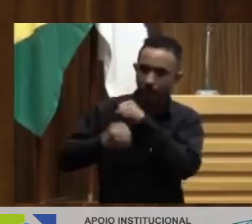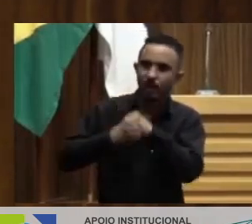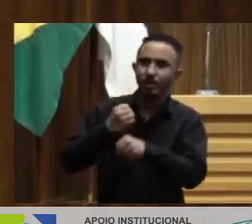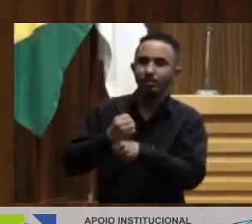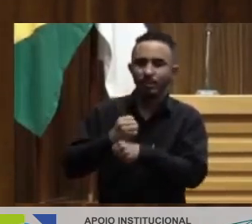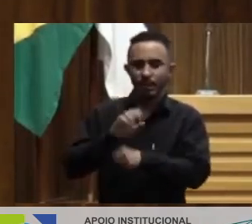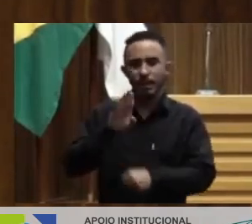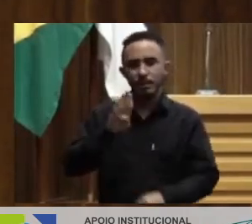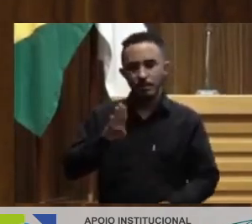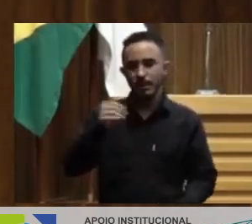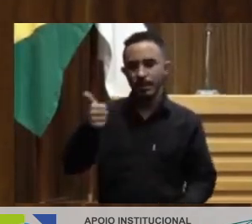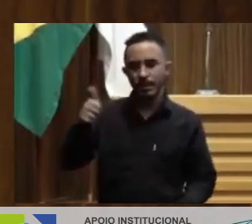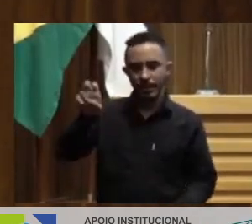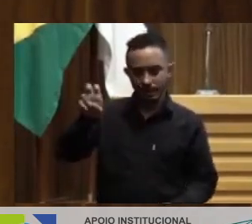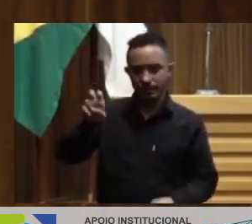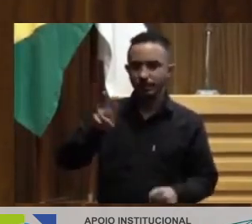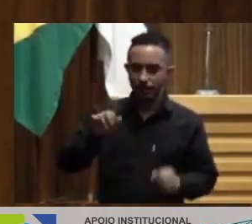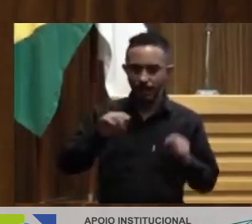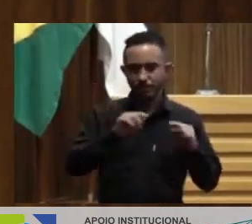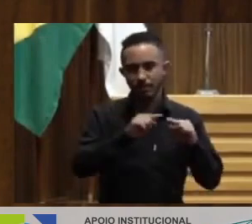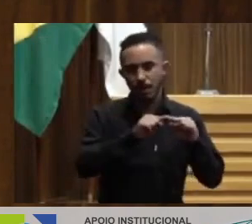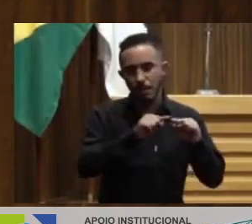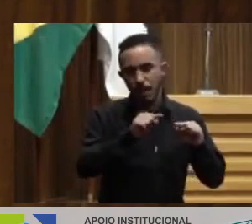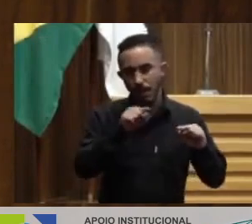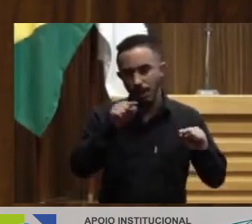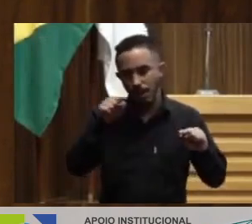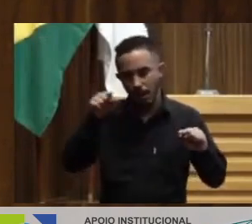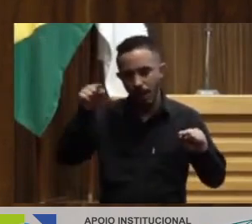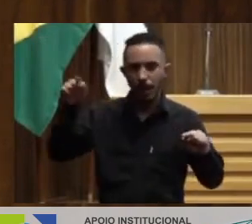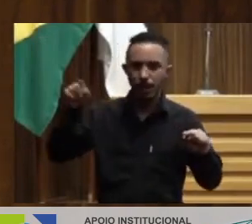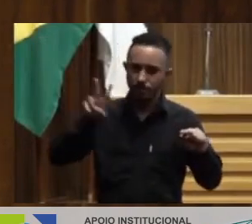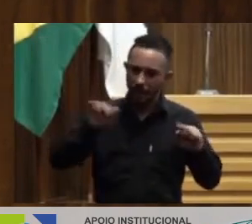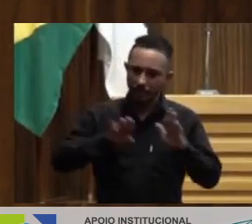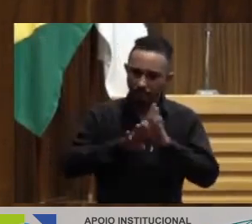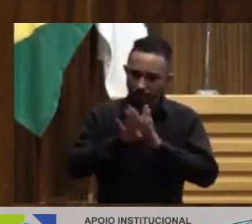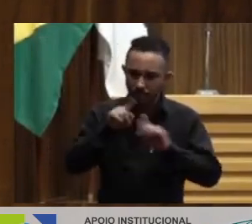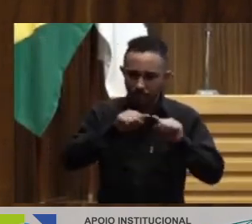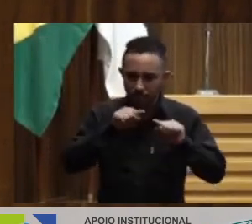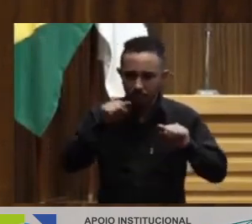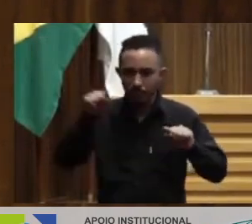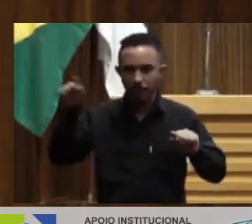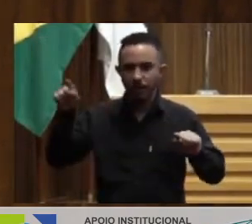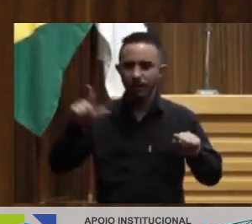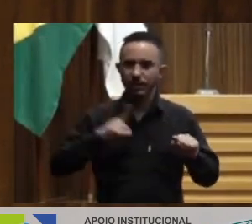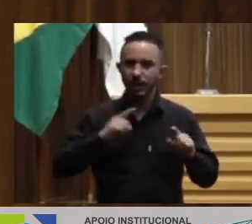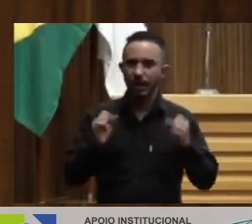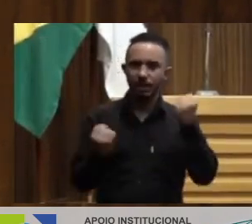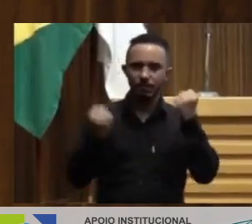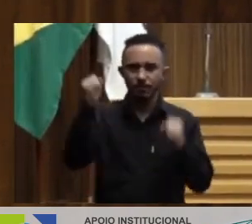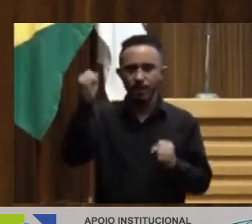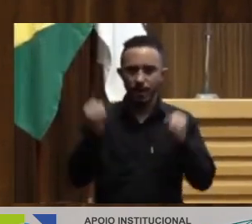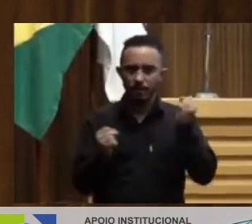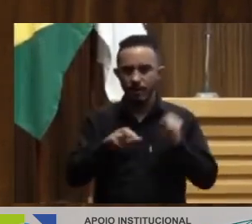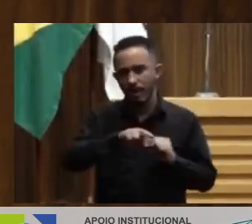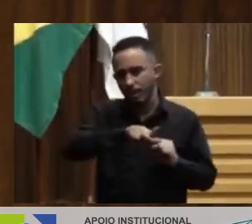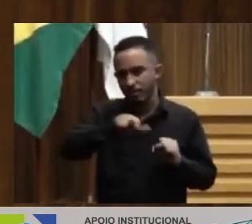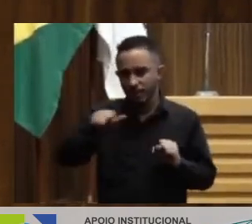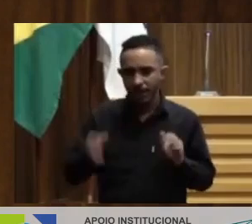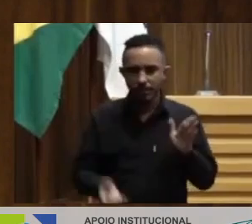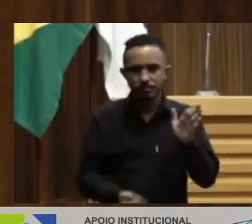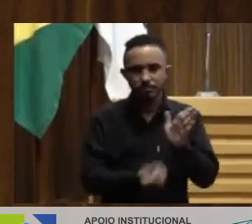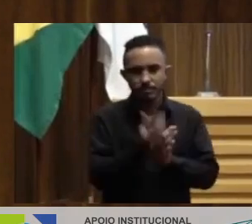será B15 e ainda deverá crescer ainda mais. Muitas fábricas foram